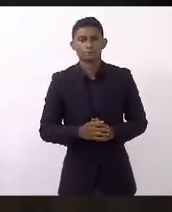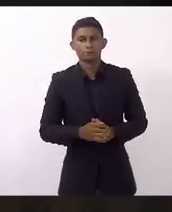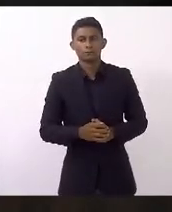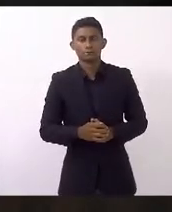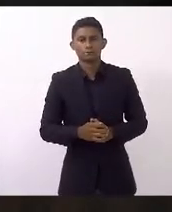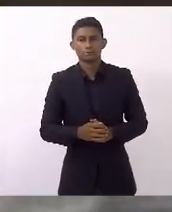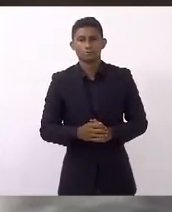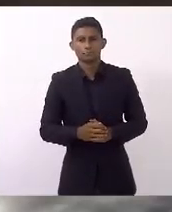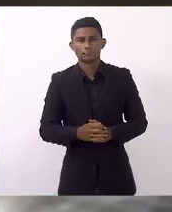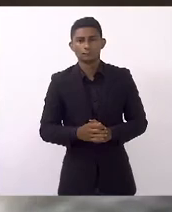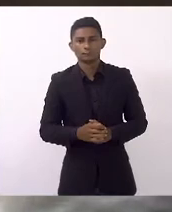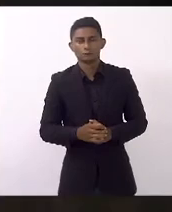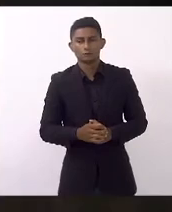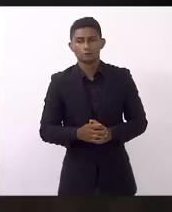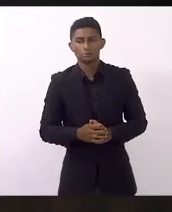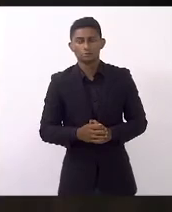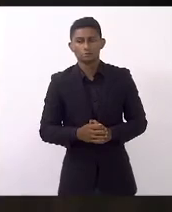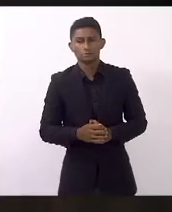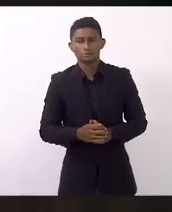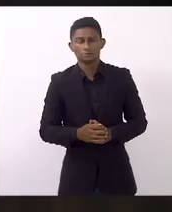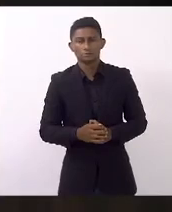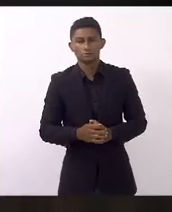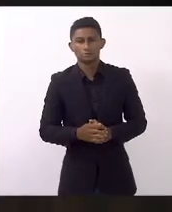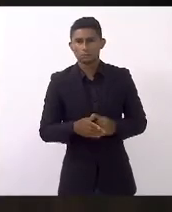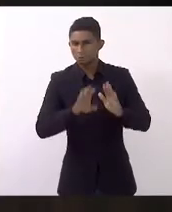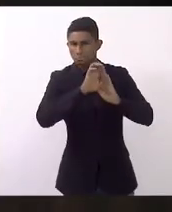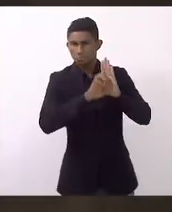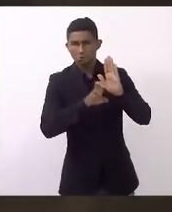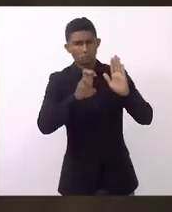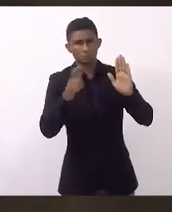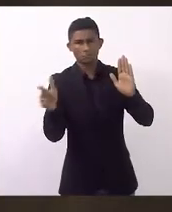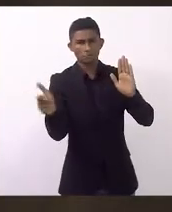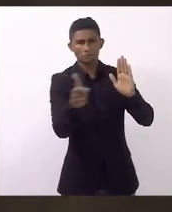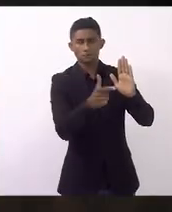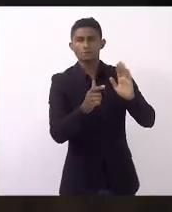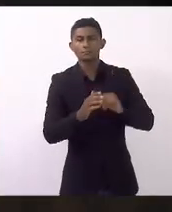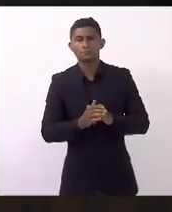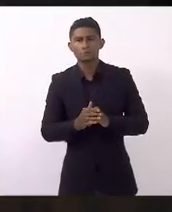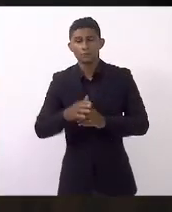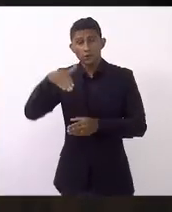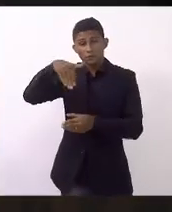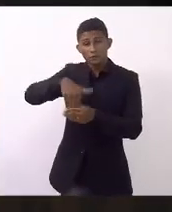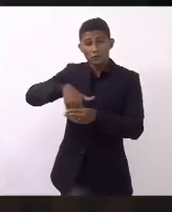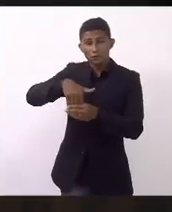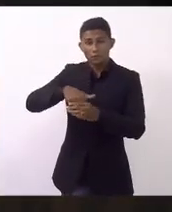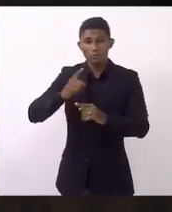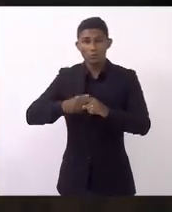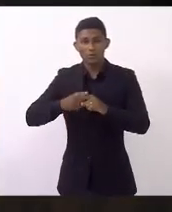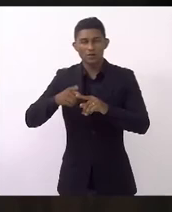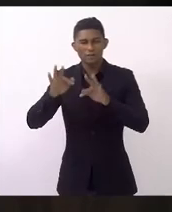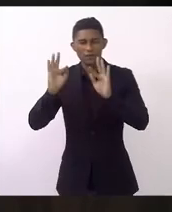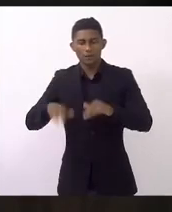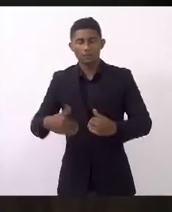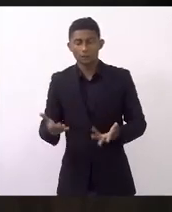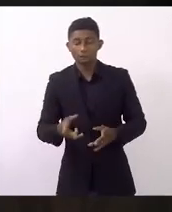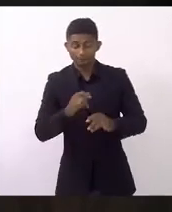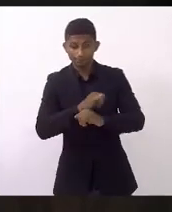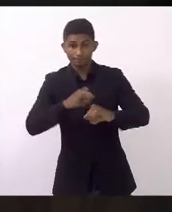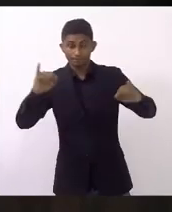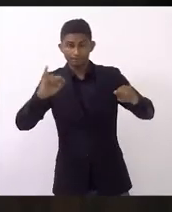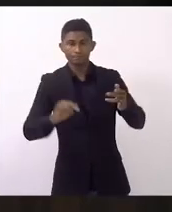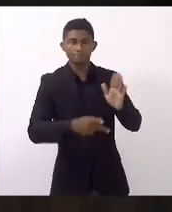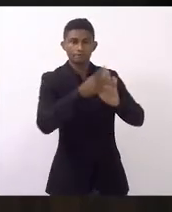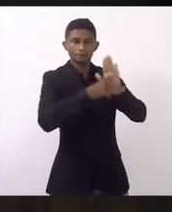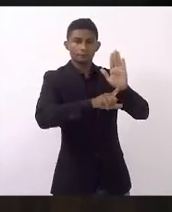sanção. Não, esse não tem cinco emendas. Declaração de voto ao final. Ao final. Anuncio, em primeira discussão, projeto